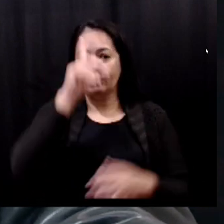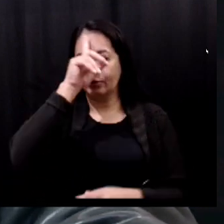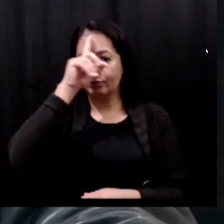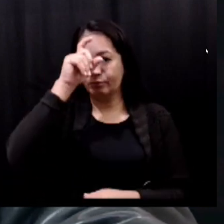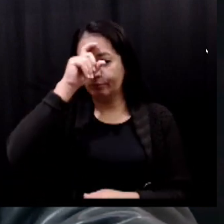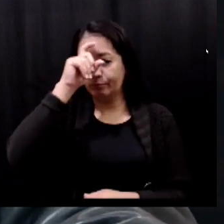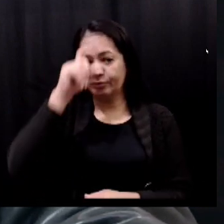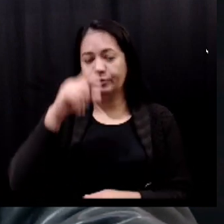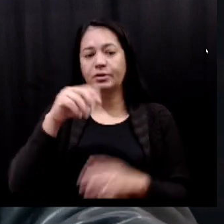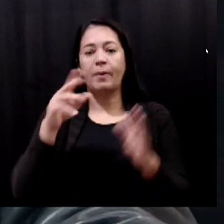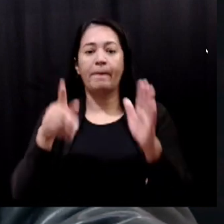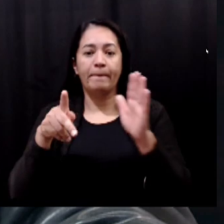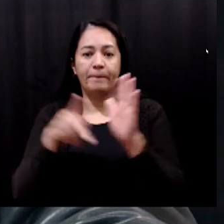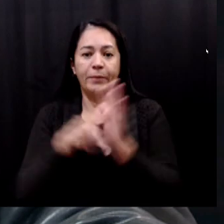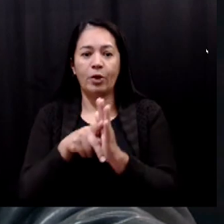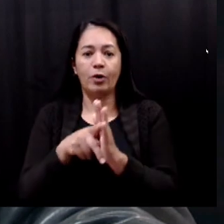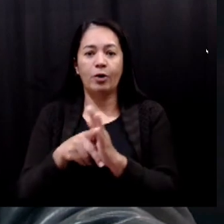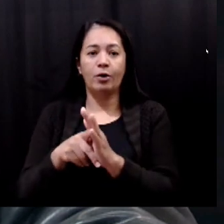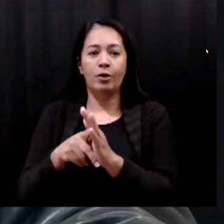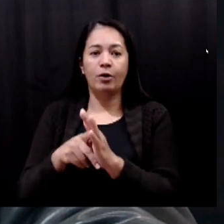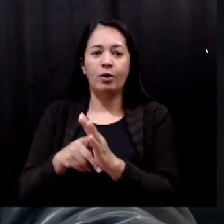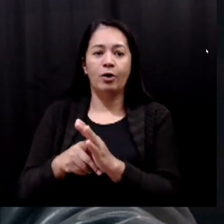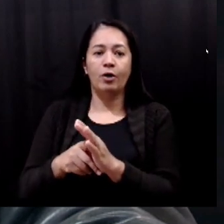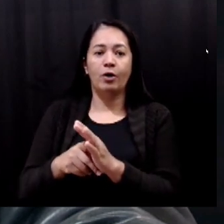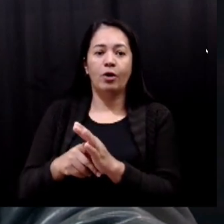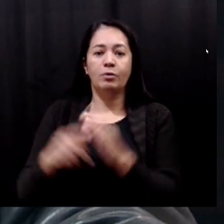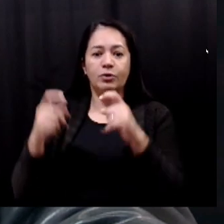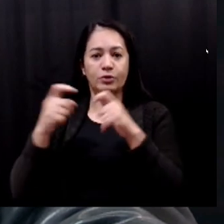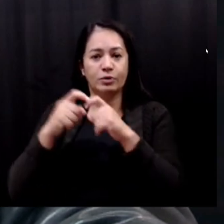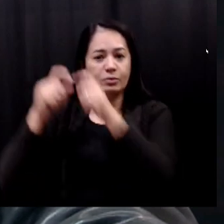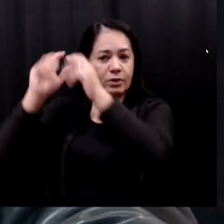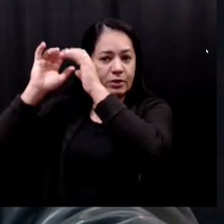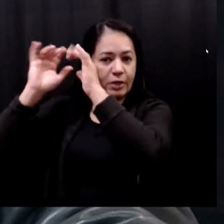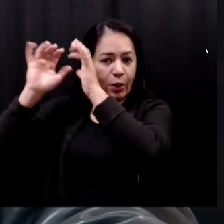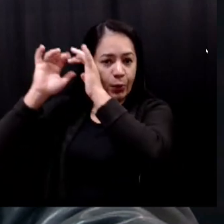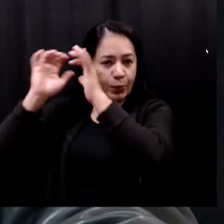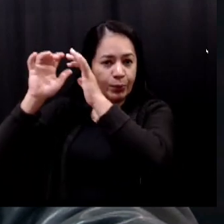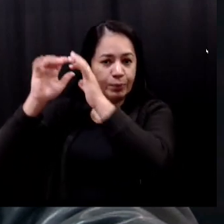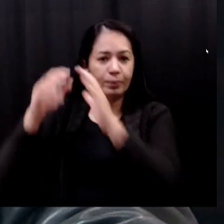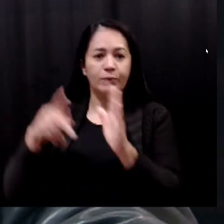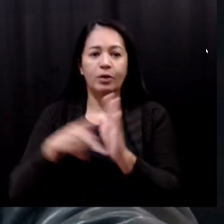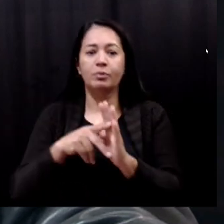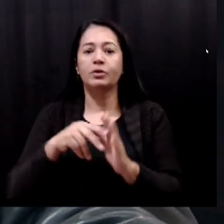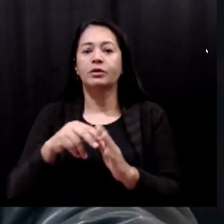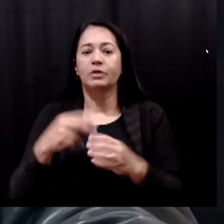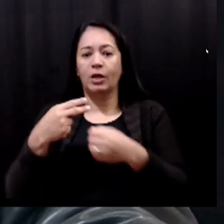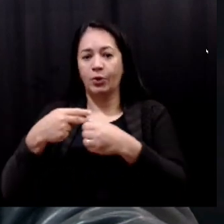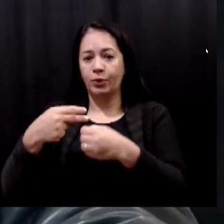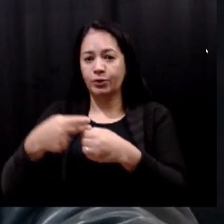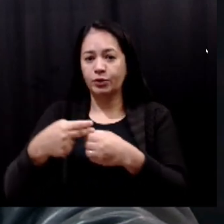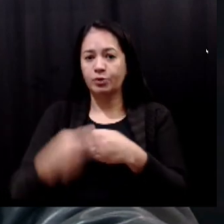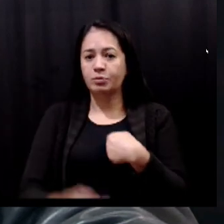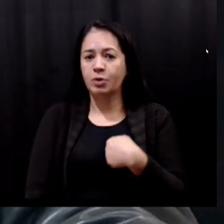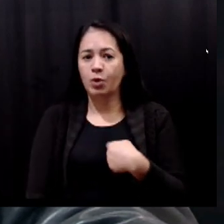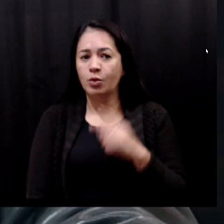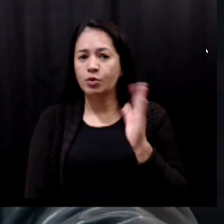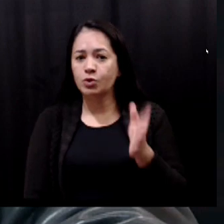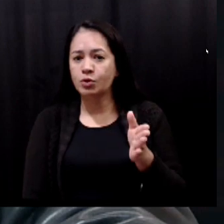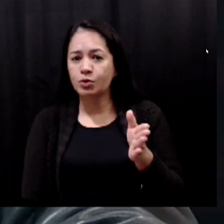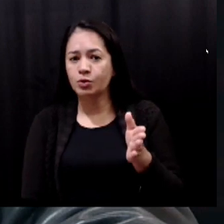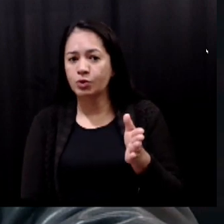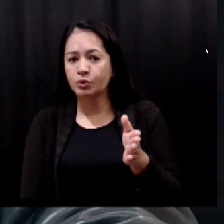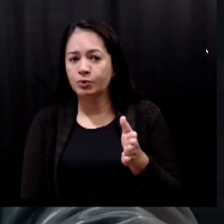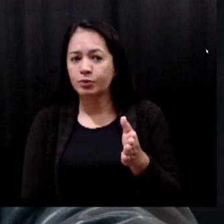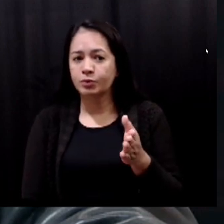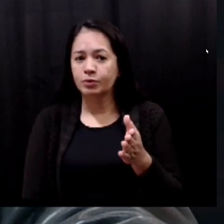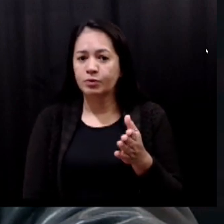neurologia do HC, da Unicamp, onde eu me formei